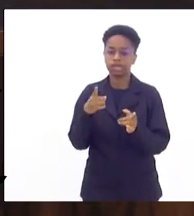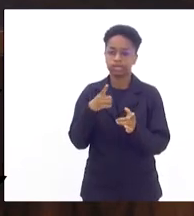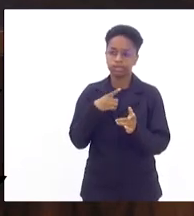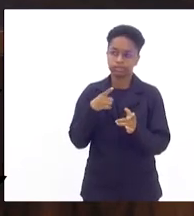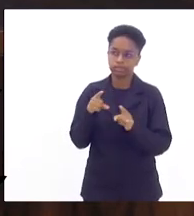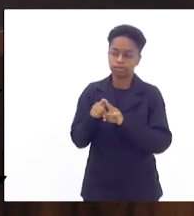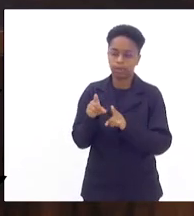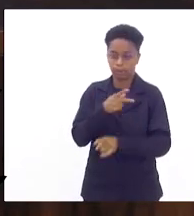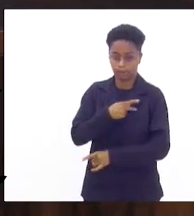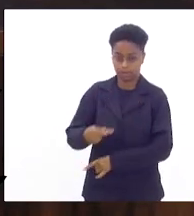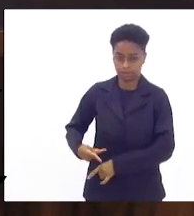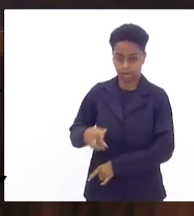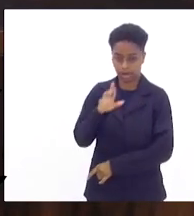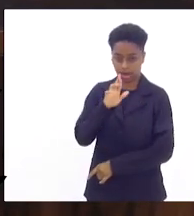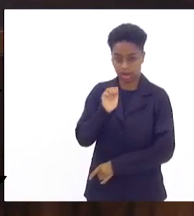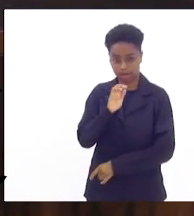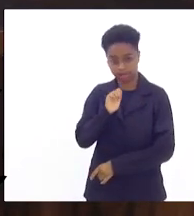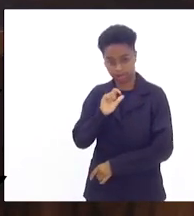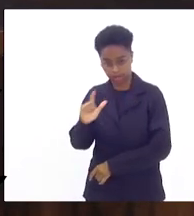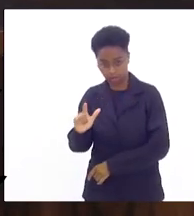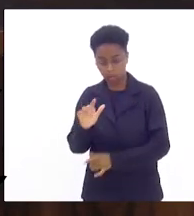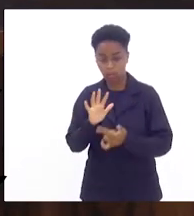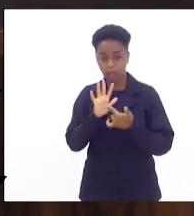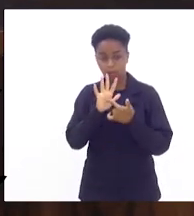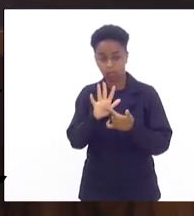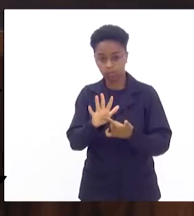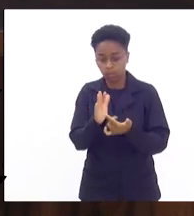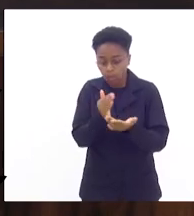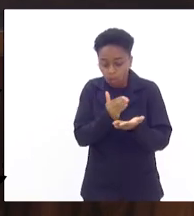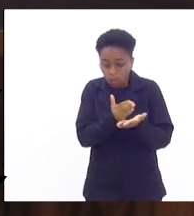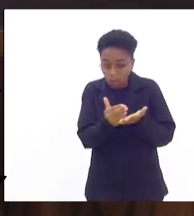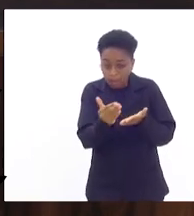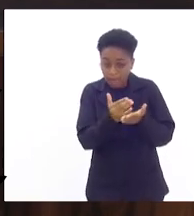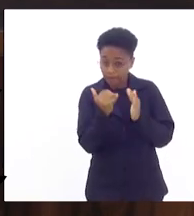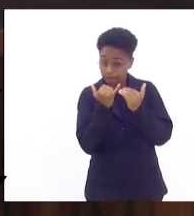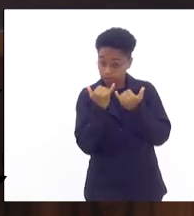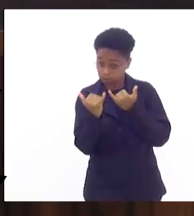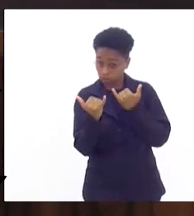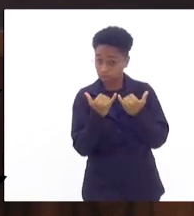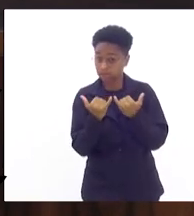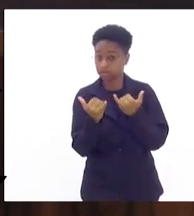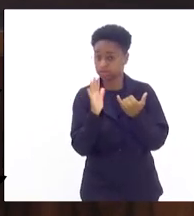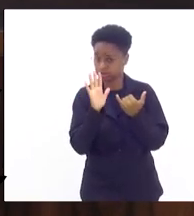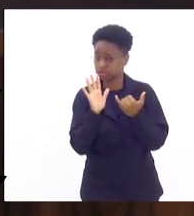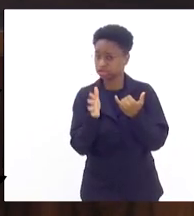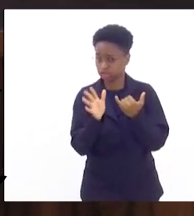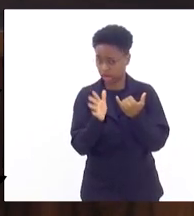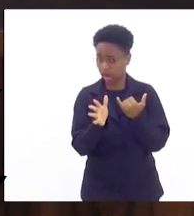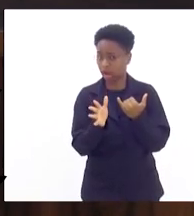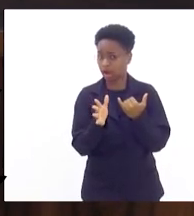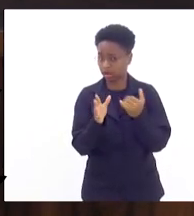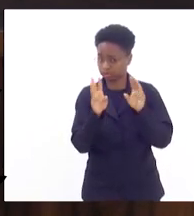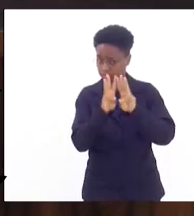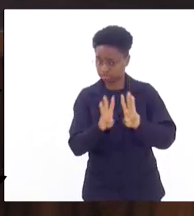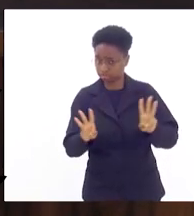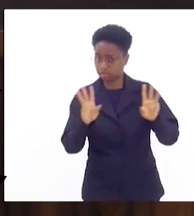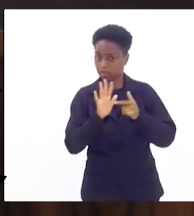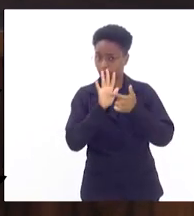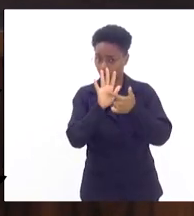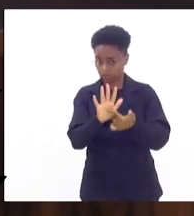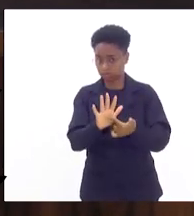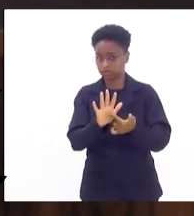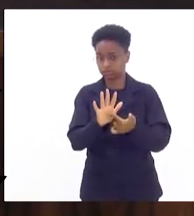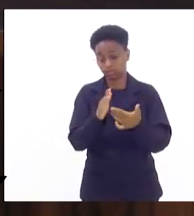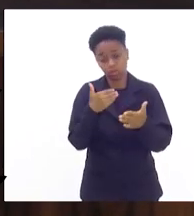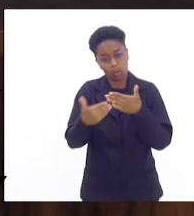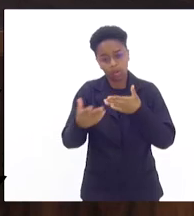inclusive, do presidente Rafael, desde o início, essas informações, elas constam dentro do site da agência, quer dizer, então,